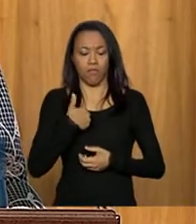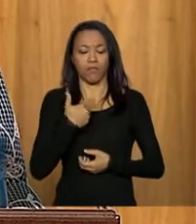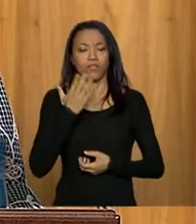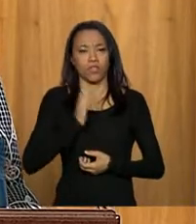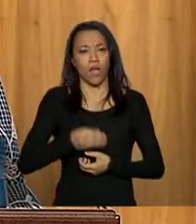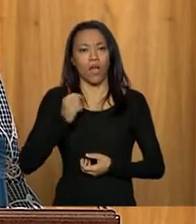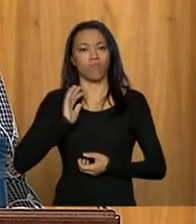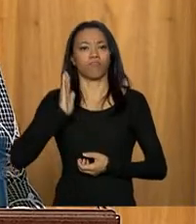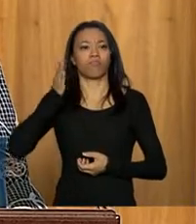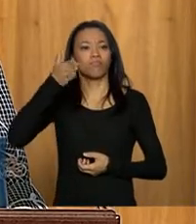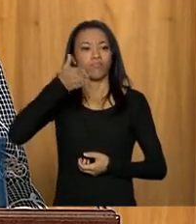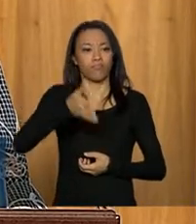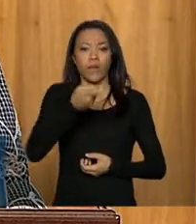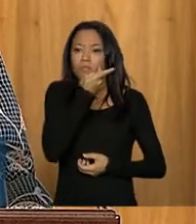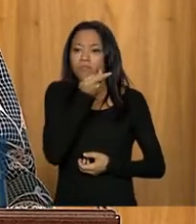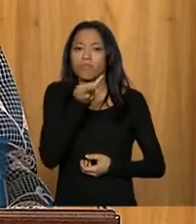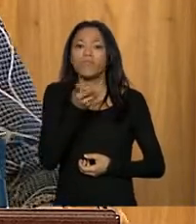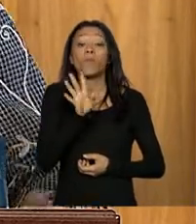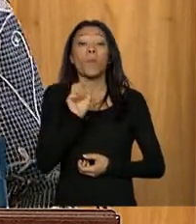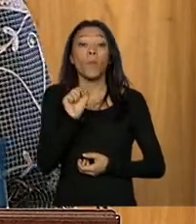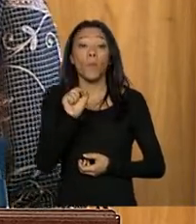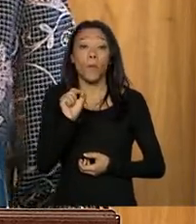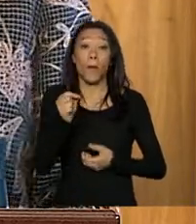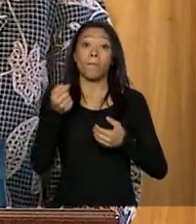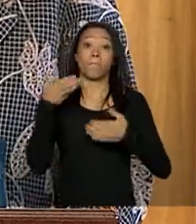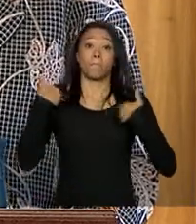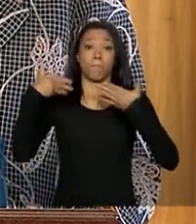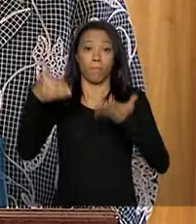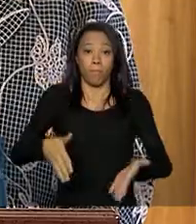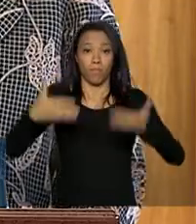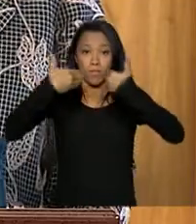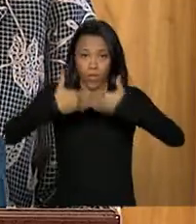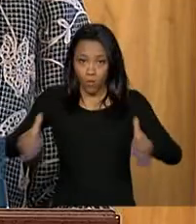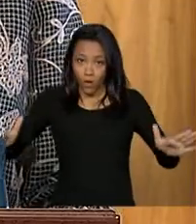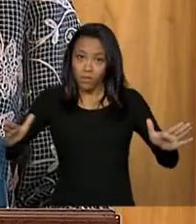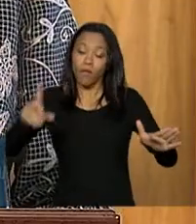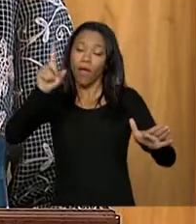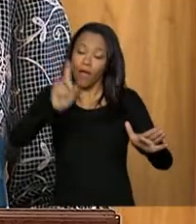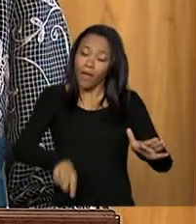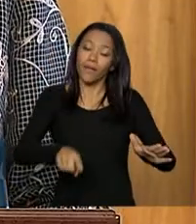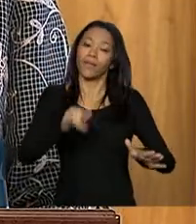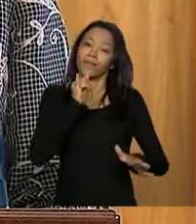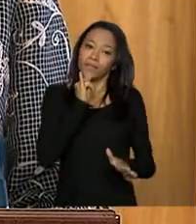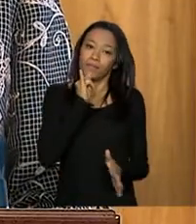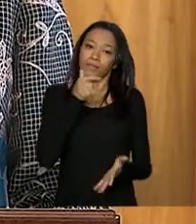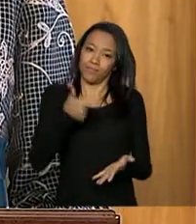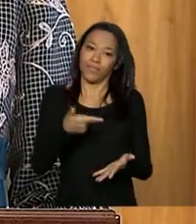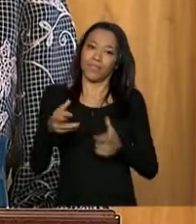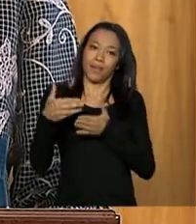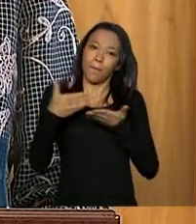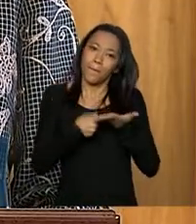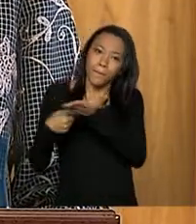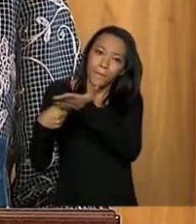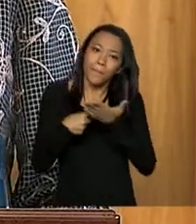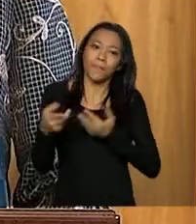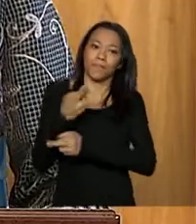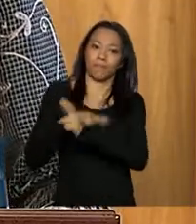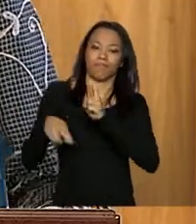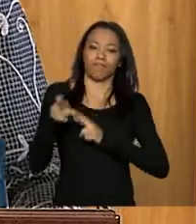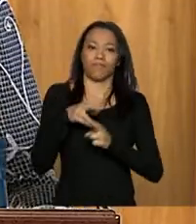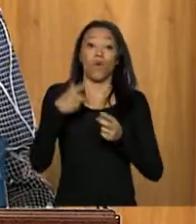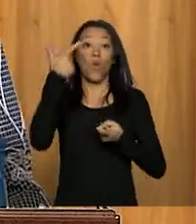a oportunidade de participar da inauguração, é exemplo dessa parceria. Outros